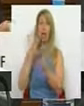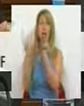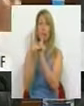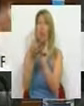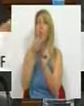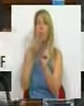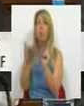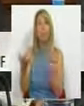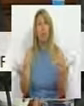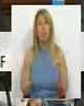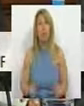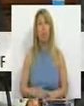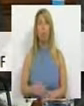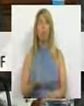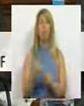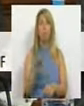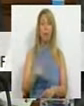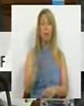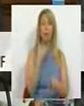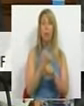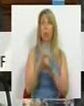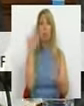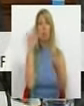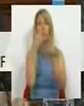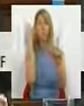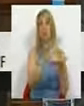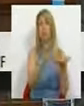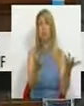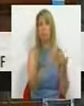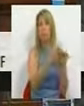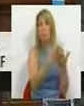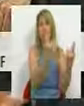do trabalho era muito concreto sobre as transações...